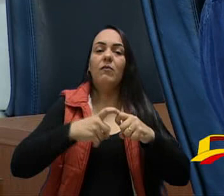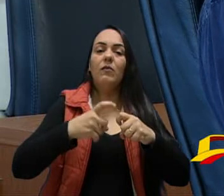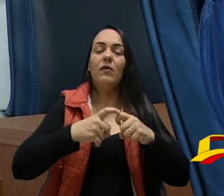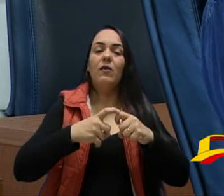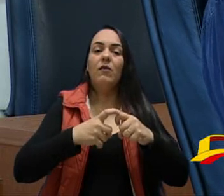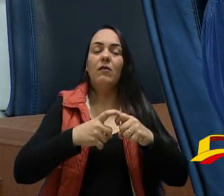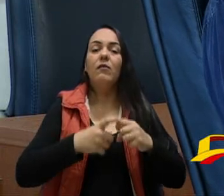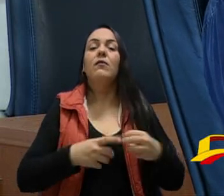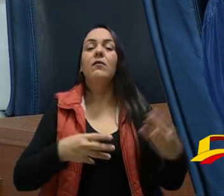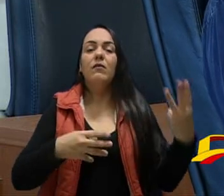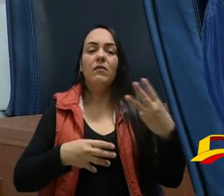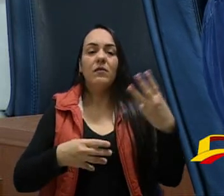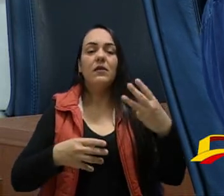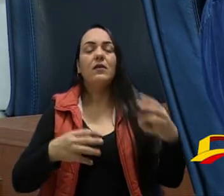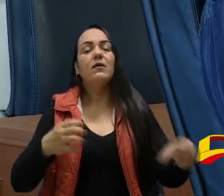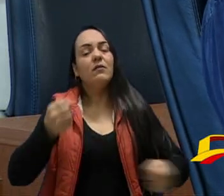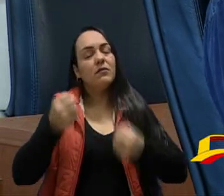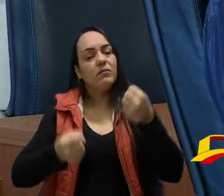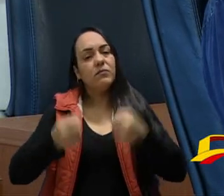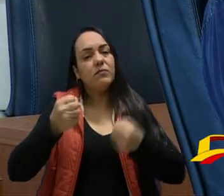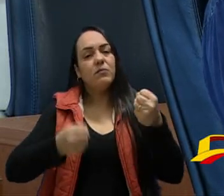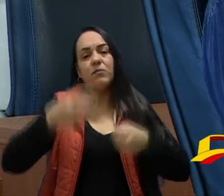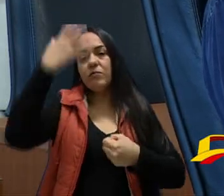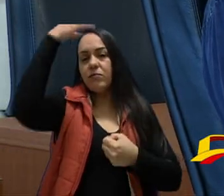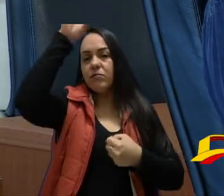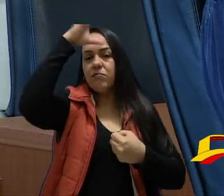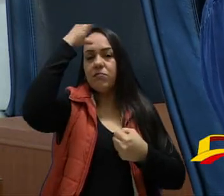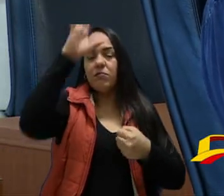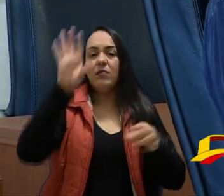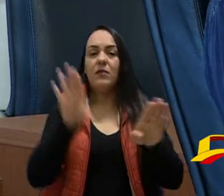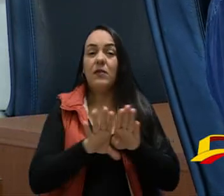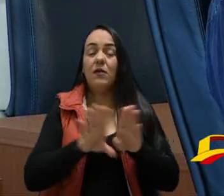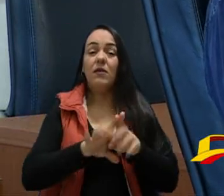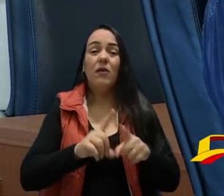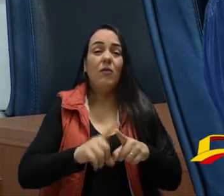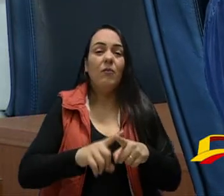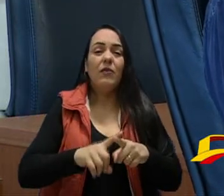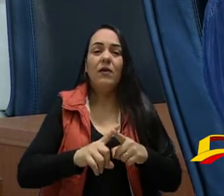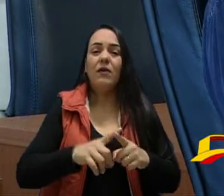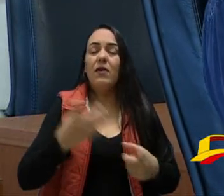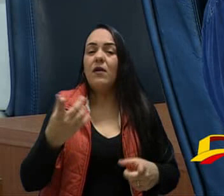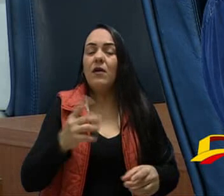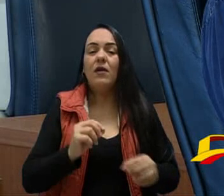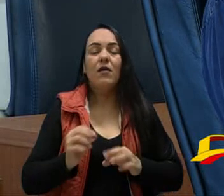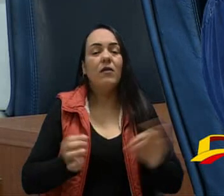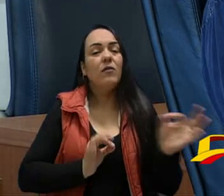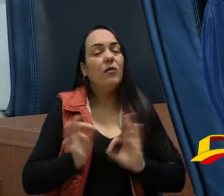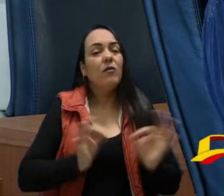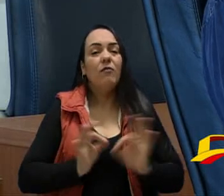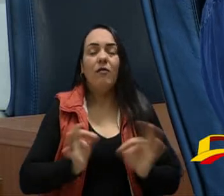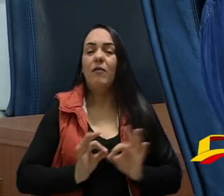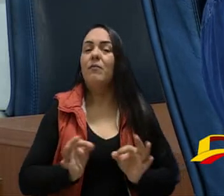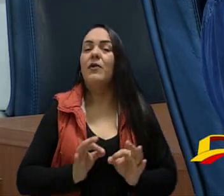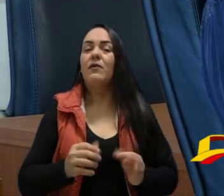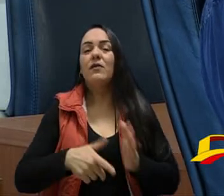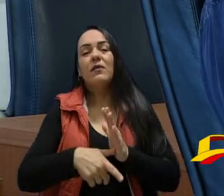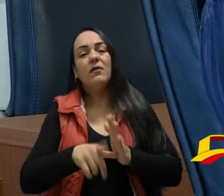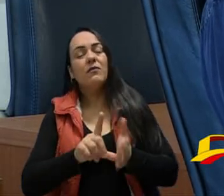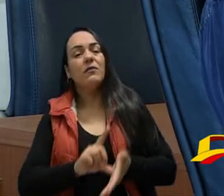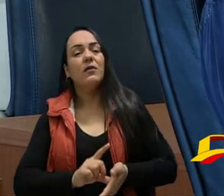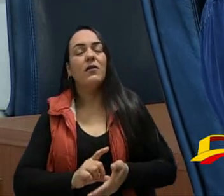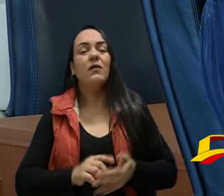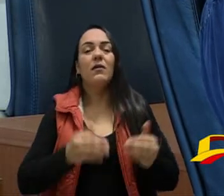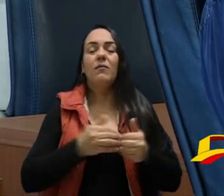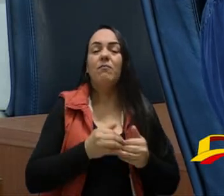mais vai precisar de três chama a terceira porque que não foi feito um contrato mais com mais